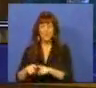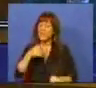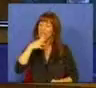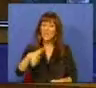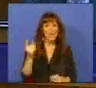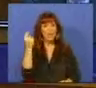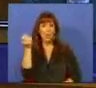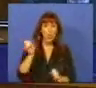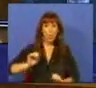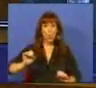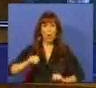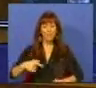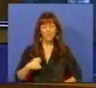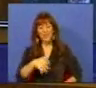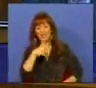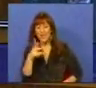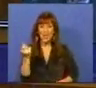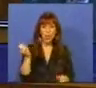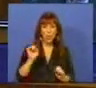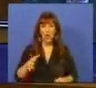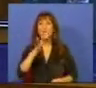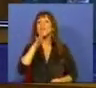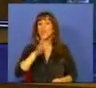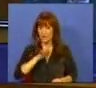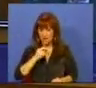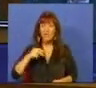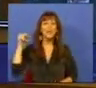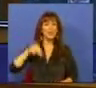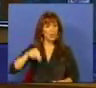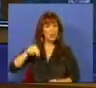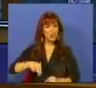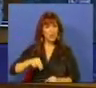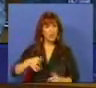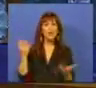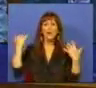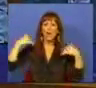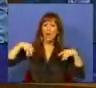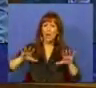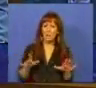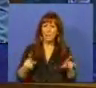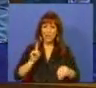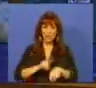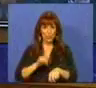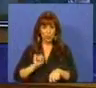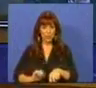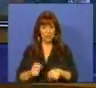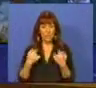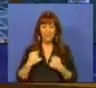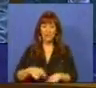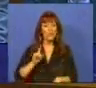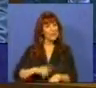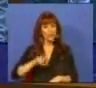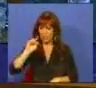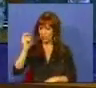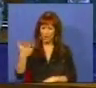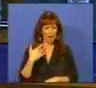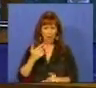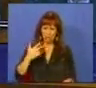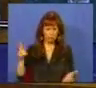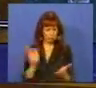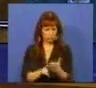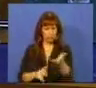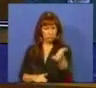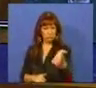não há dinheiro, dirão que não há dinheiro, disseram-nos em junho. Mas num tempo em que em tempo recorde se